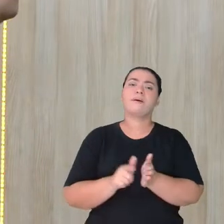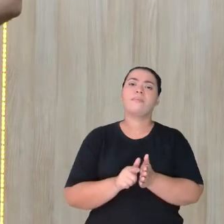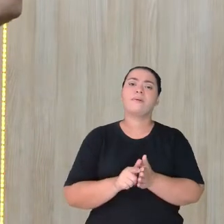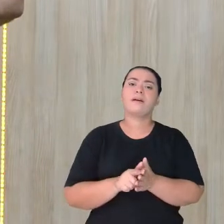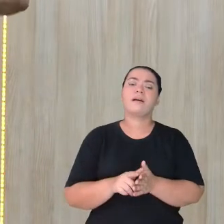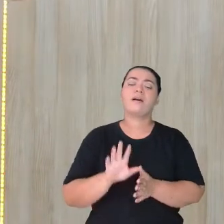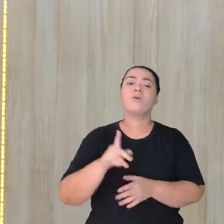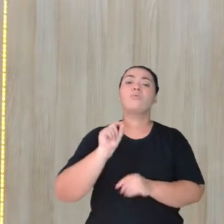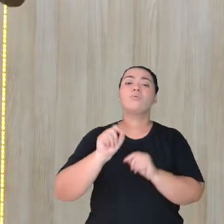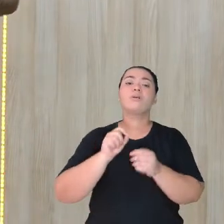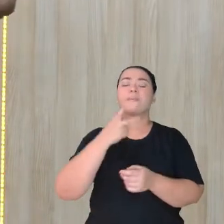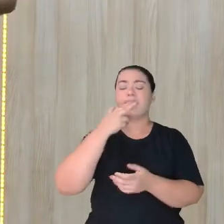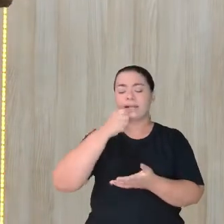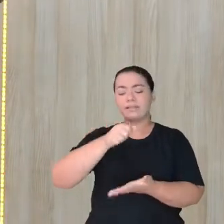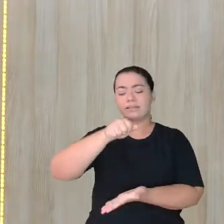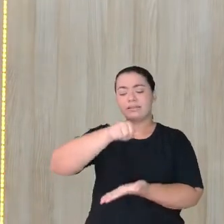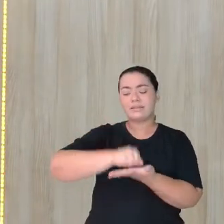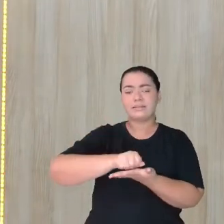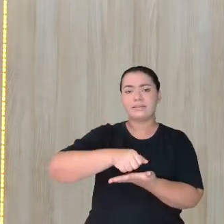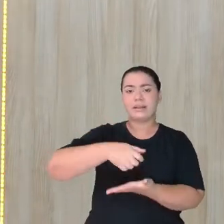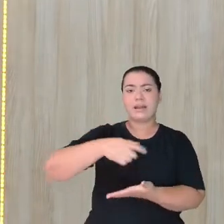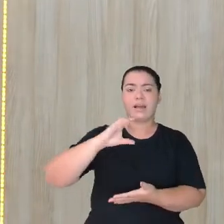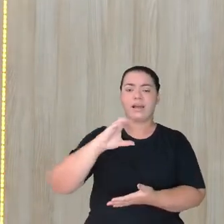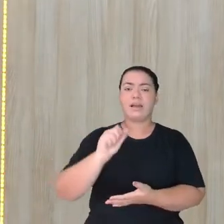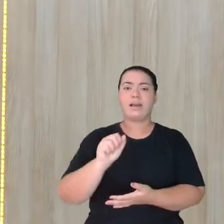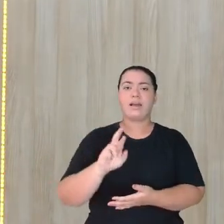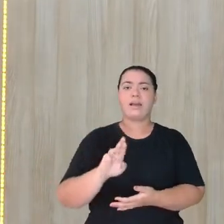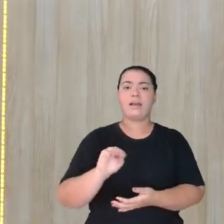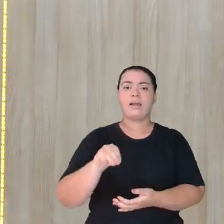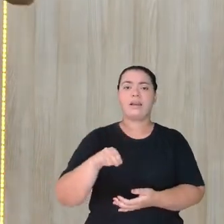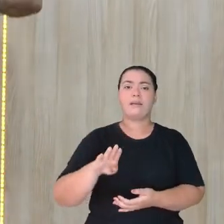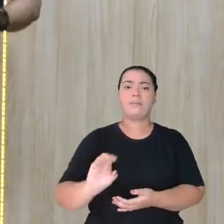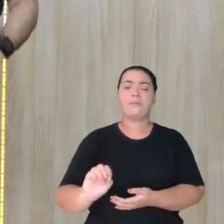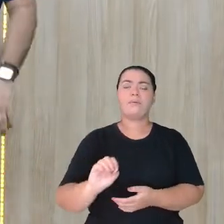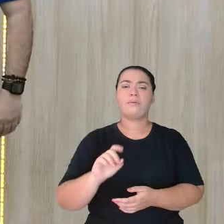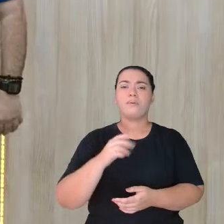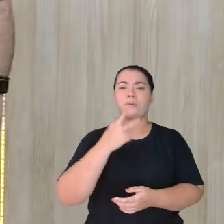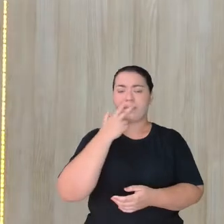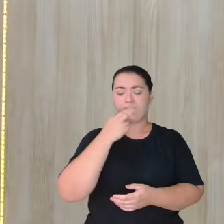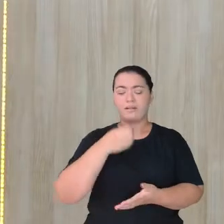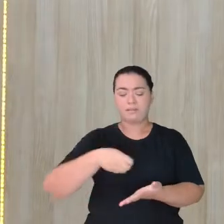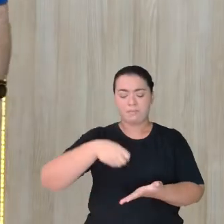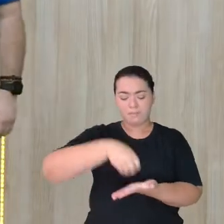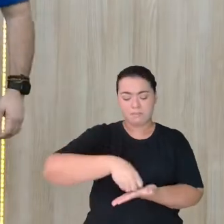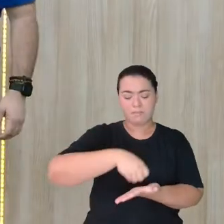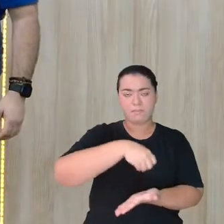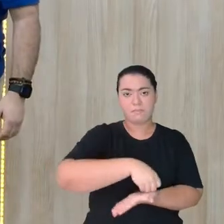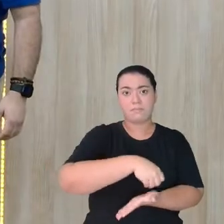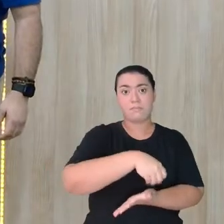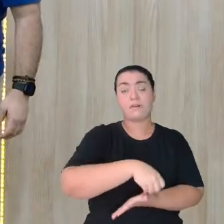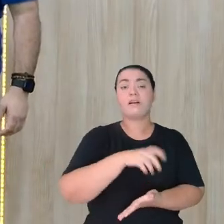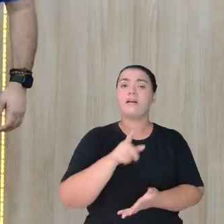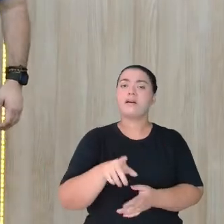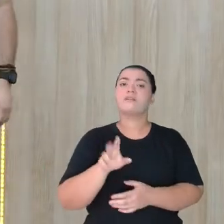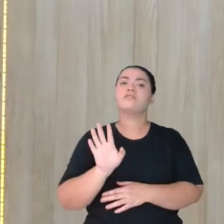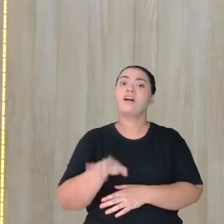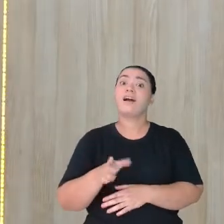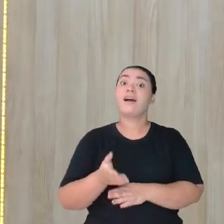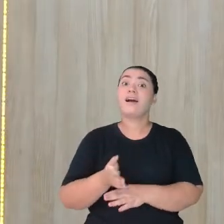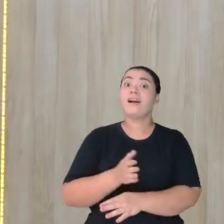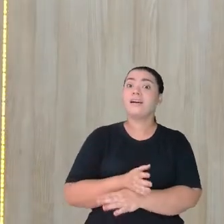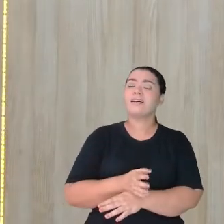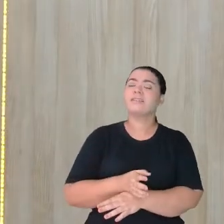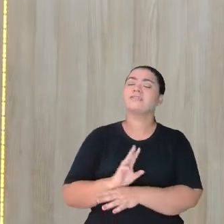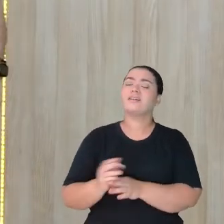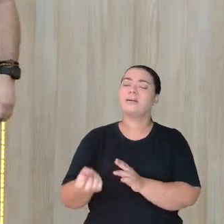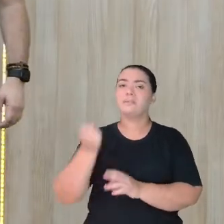Inventaram aí um tipo de carimbo, certo? Então eles utilizavam isso para escrever, né? Destacam